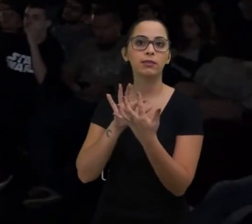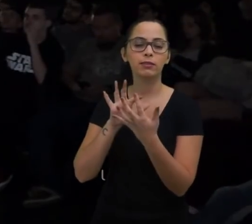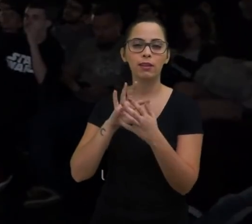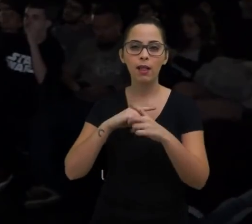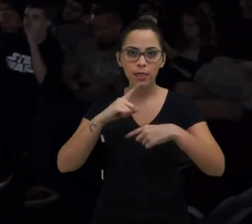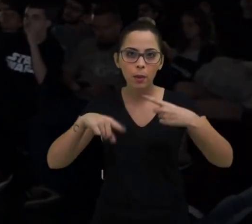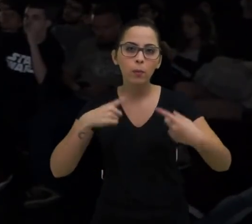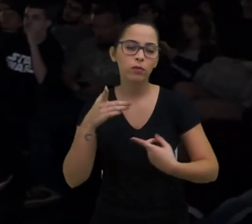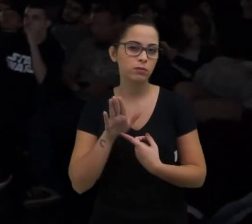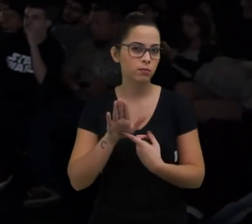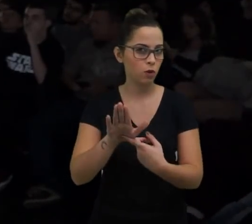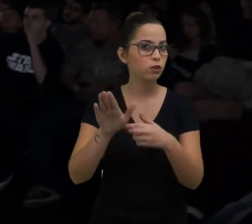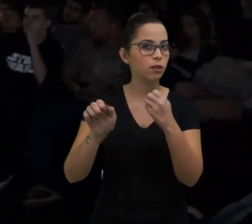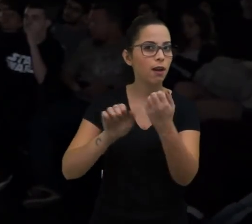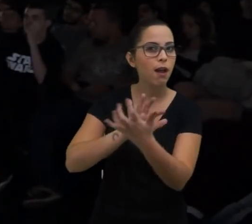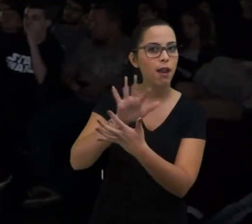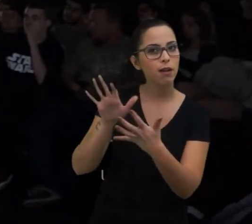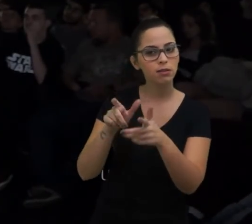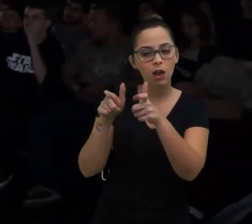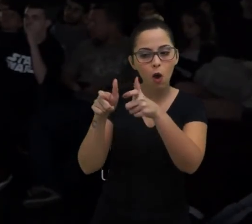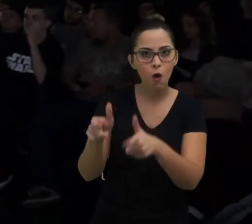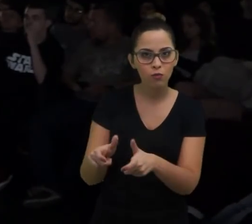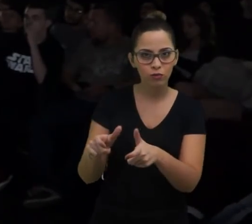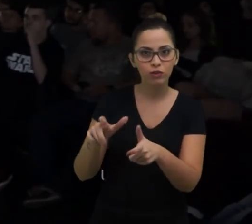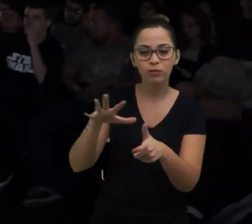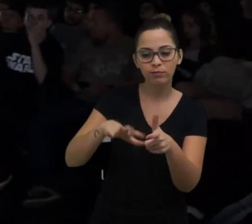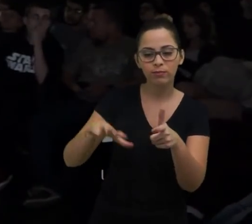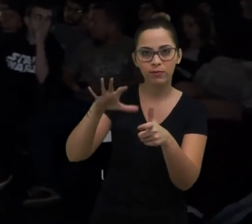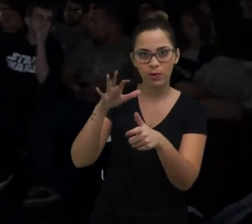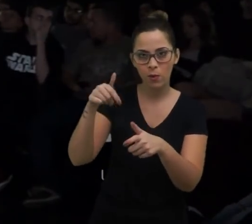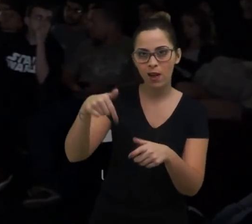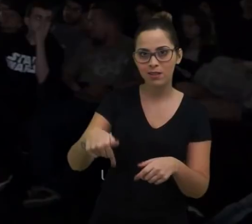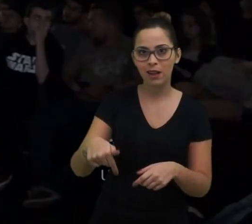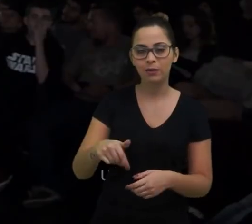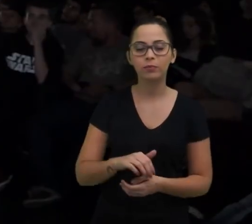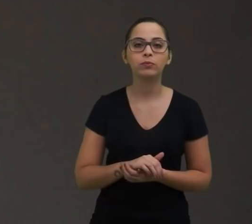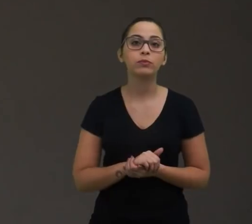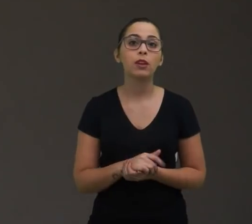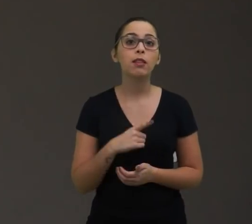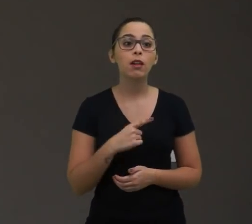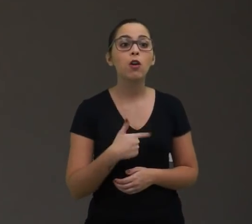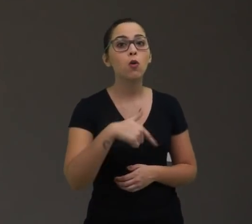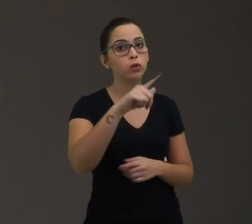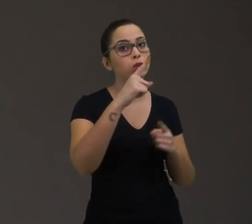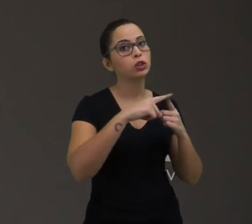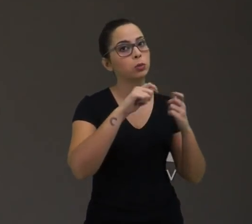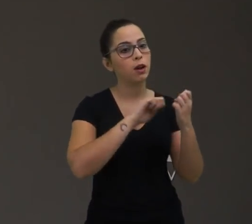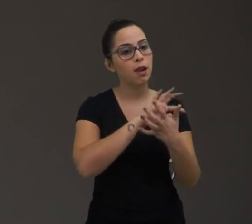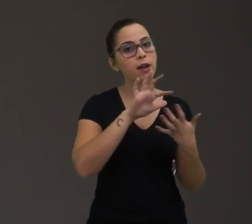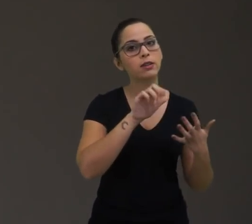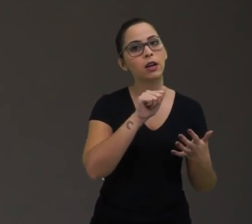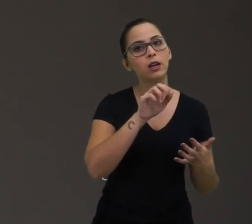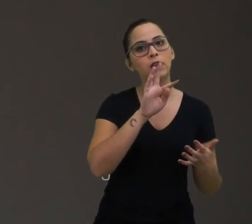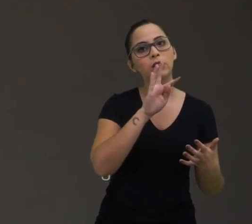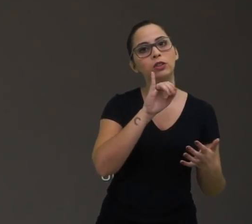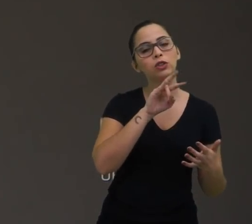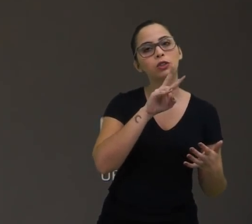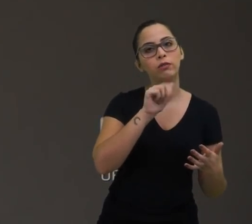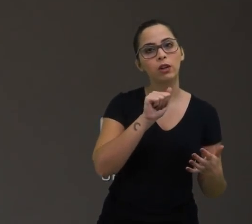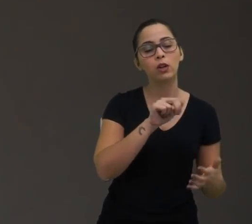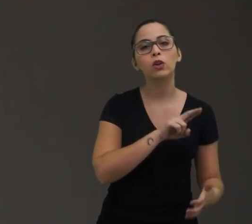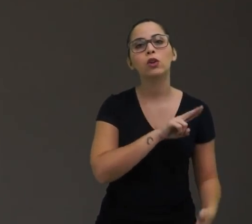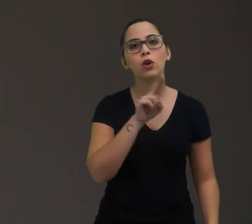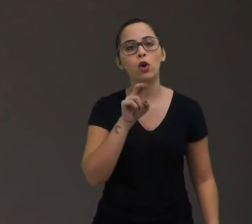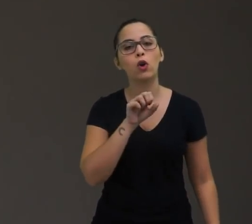menos material no quasar, do que o quasar, então ele emite bem menos energia luminosa. O núcleo é muito brilhante, ele brilha mais que